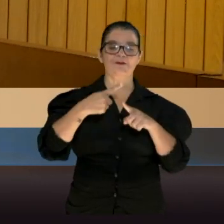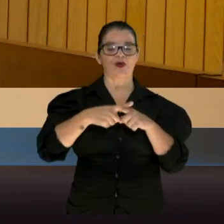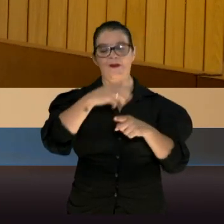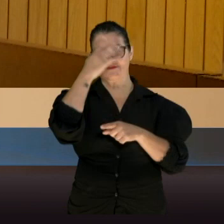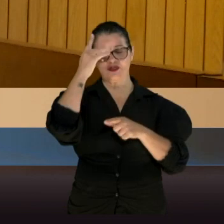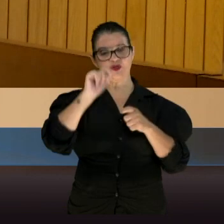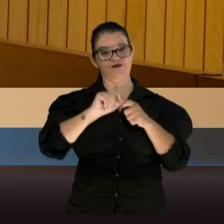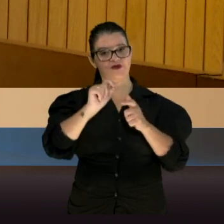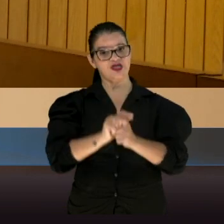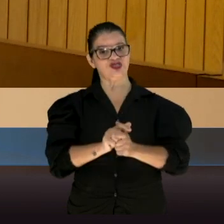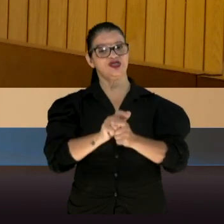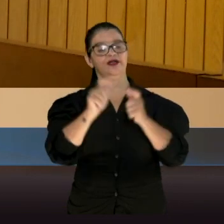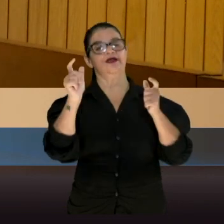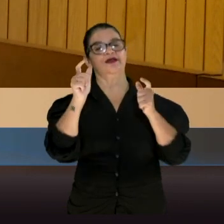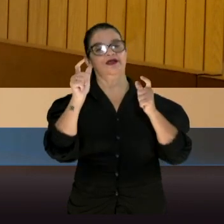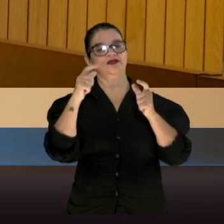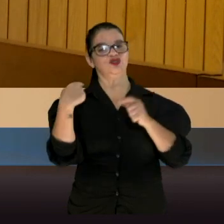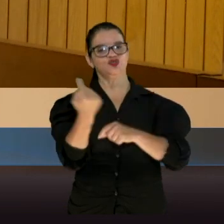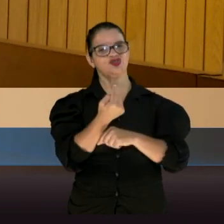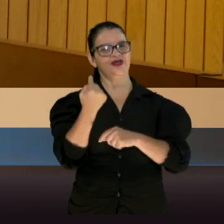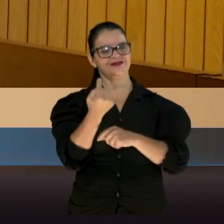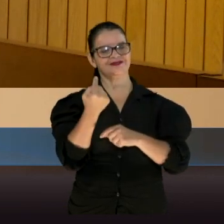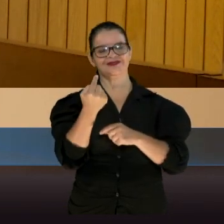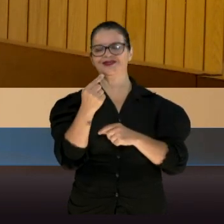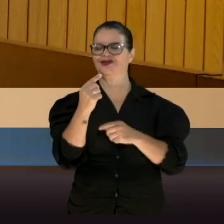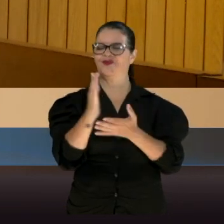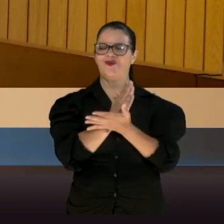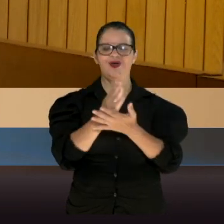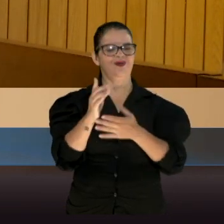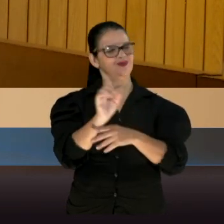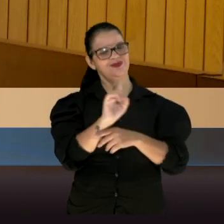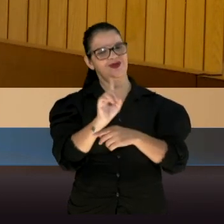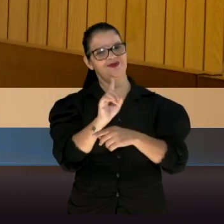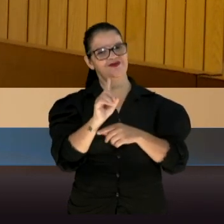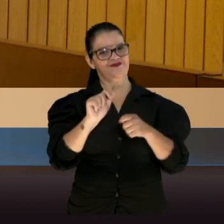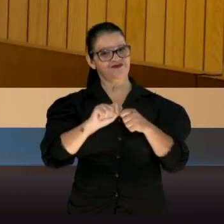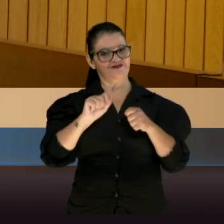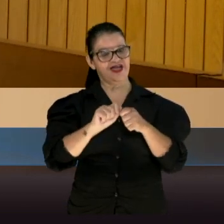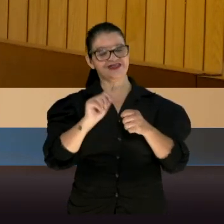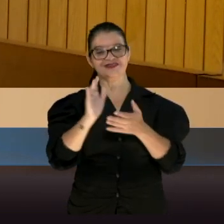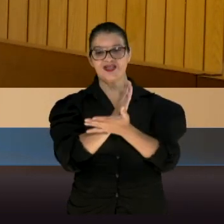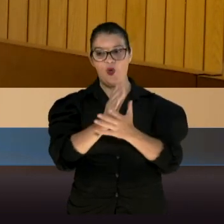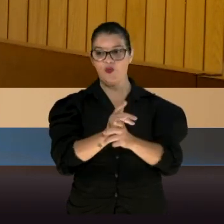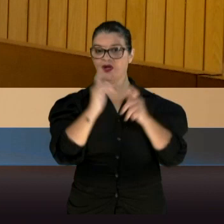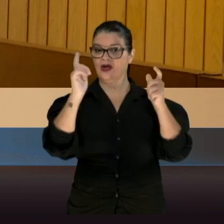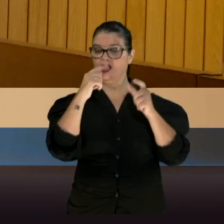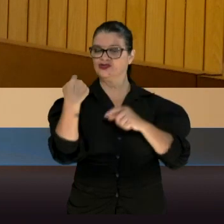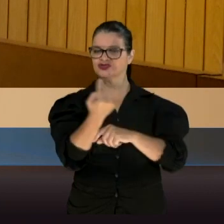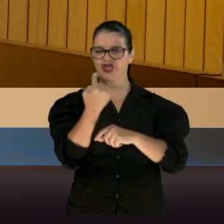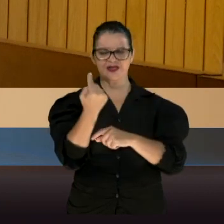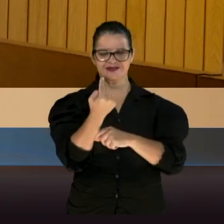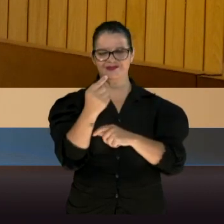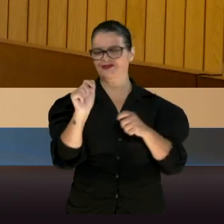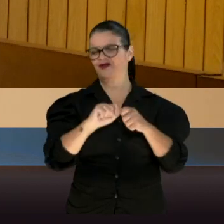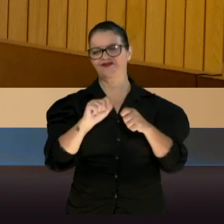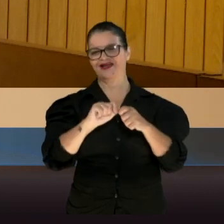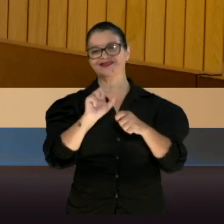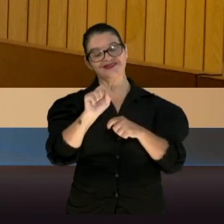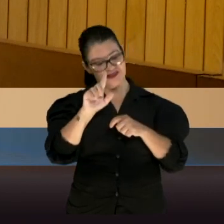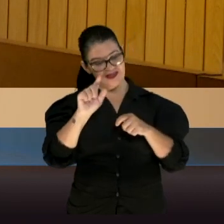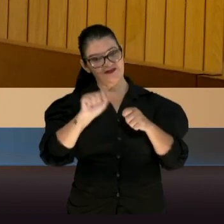grande sozinho, como diz um amigo, né, e pastor, ninguém faz nada grande sozinho. Se faz, é porque essa pessoa não é